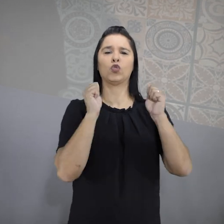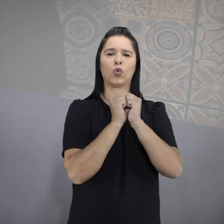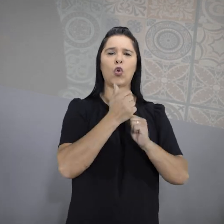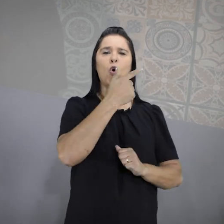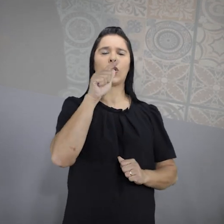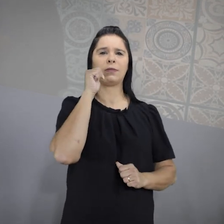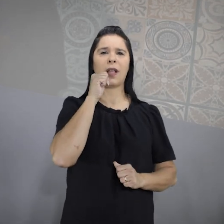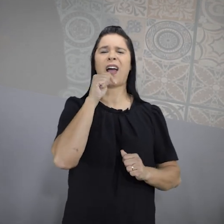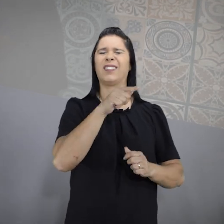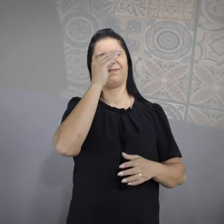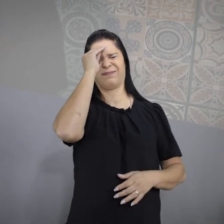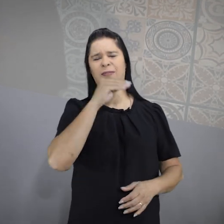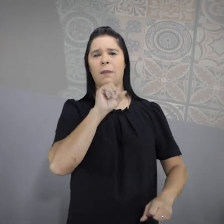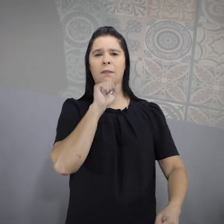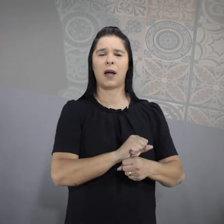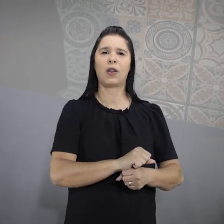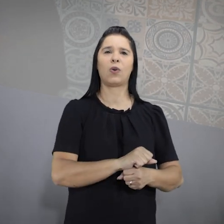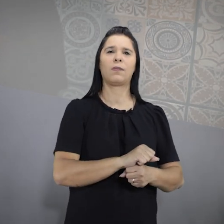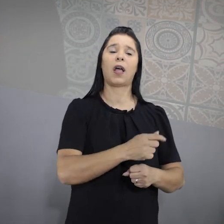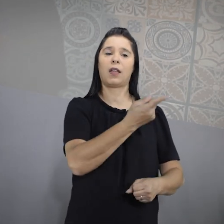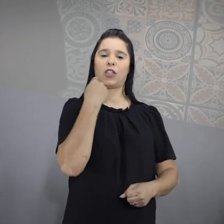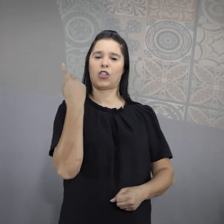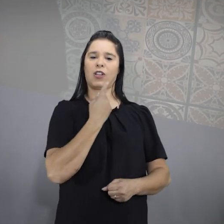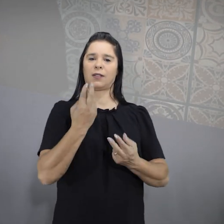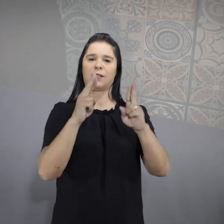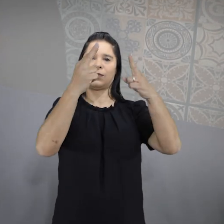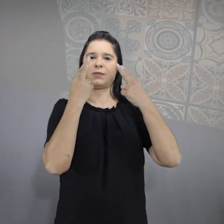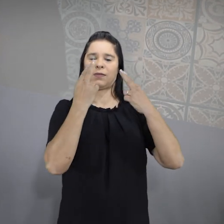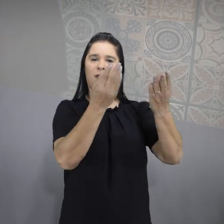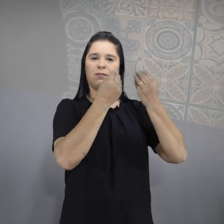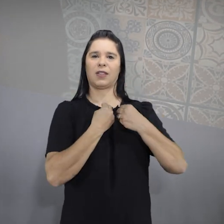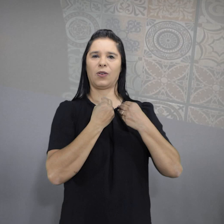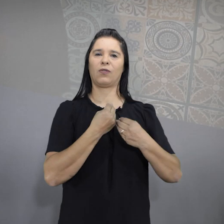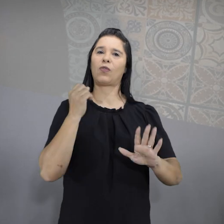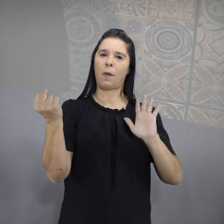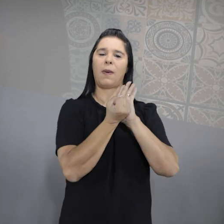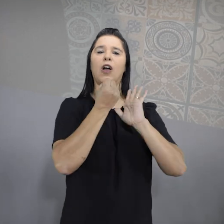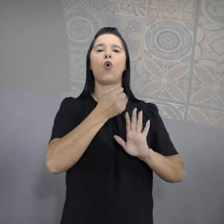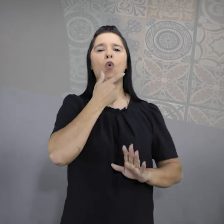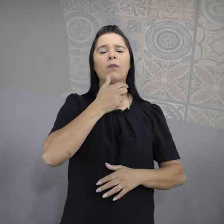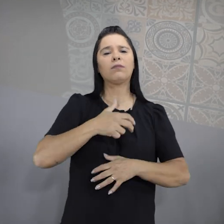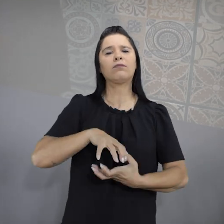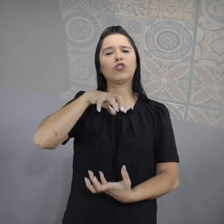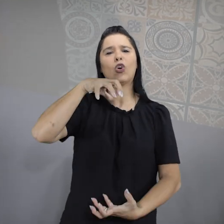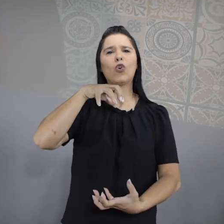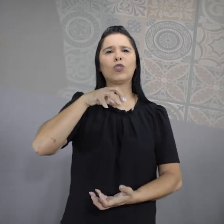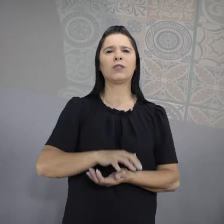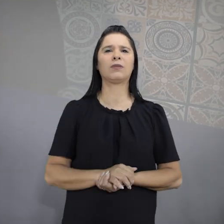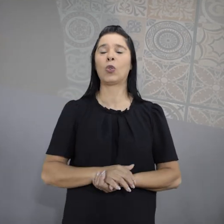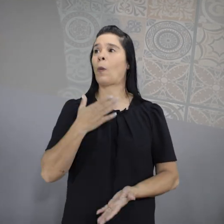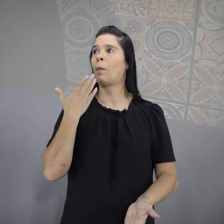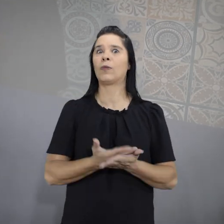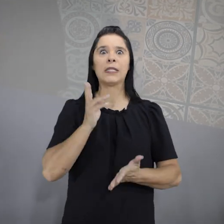outra menina aí, depois ele desanimou, parou, aí passou o bloco pra gente. Aí aquela ficou marcante, um homem idoso, que saía no bloco, não perdia